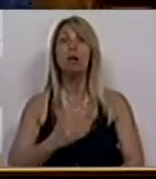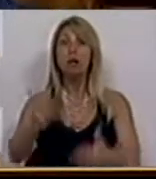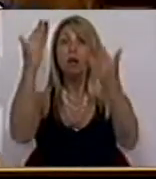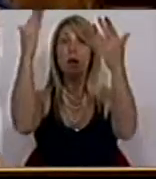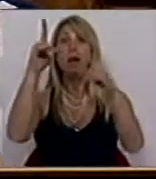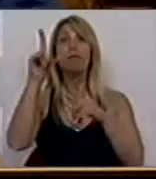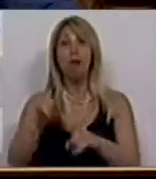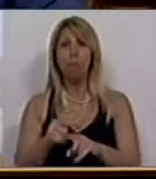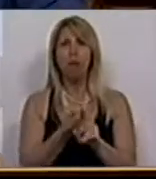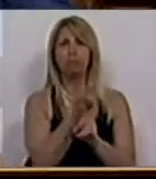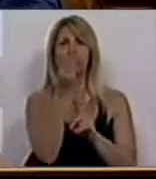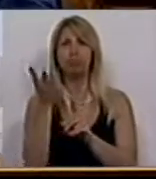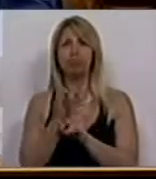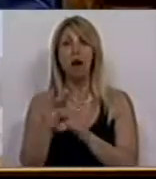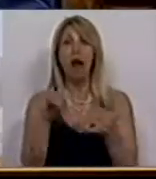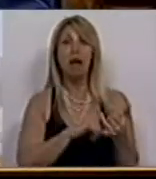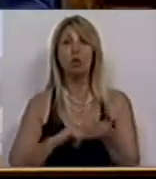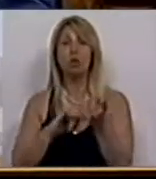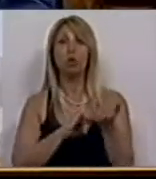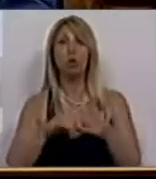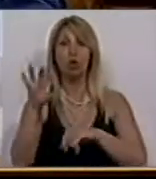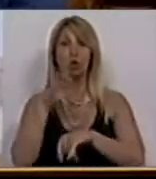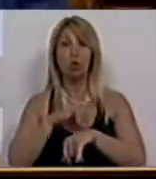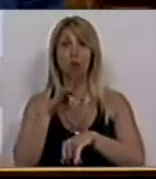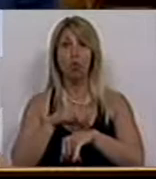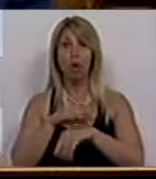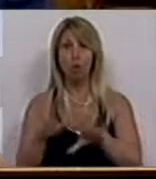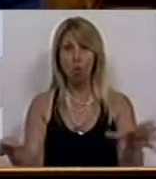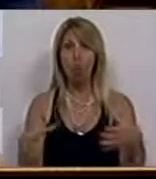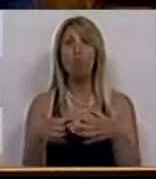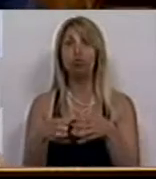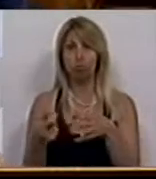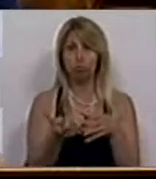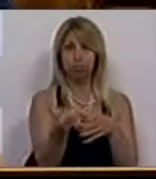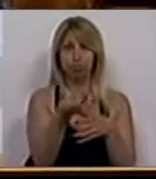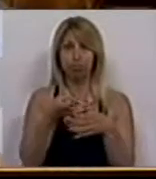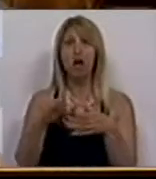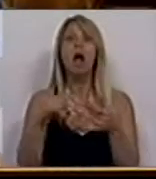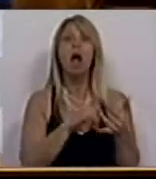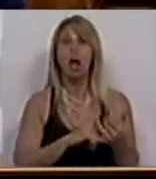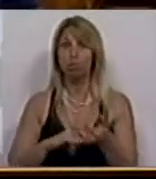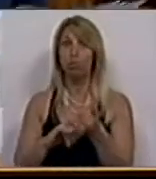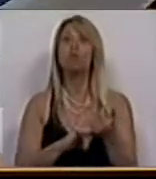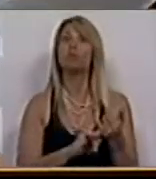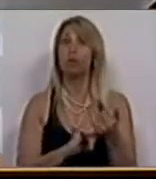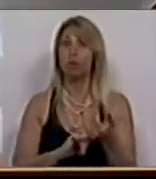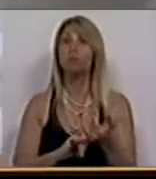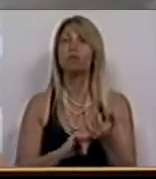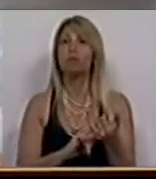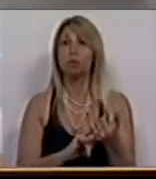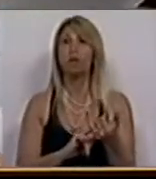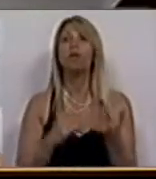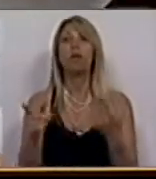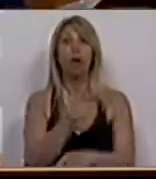conjunto de associações de doentes, um conjunto de associações muito alargado e representantes de grupos